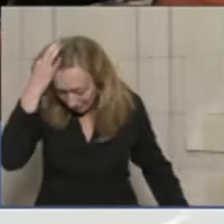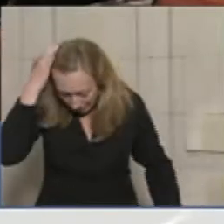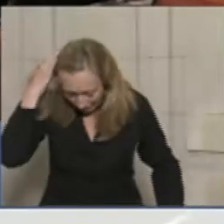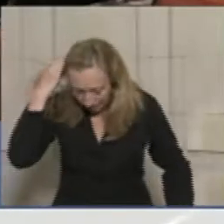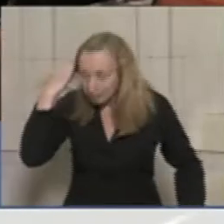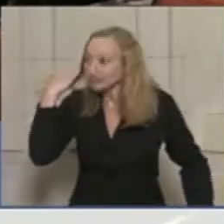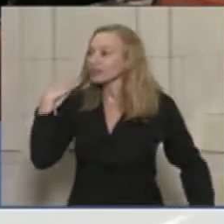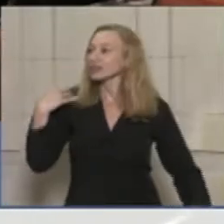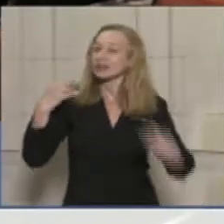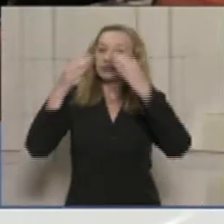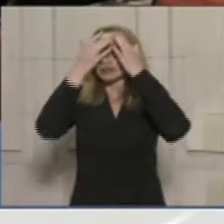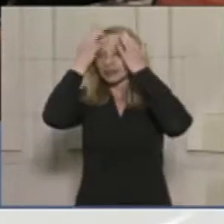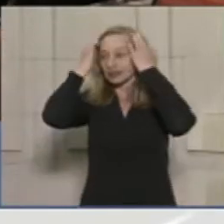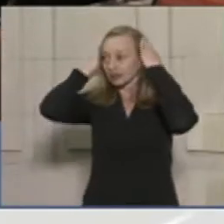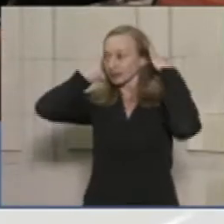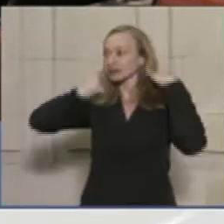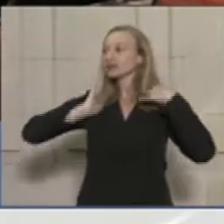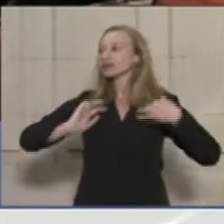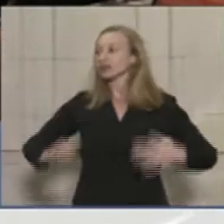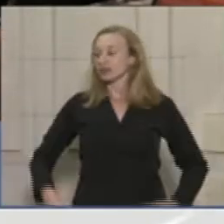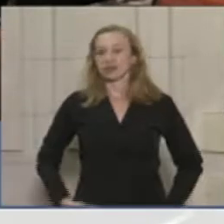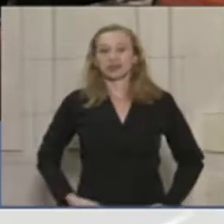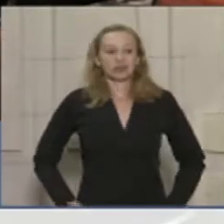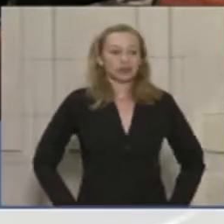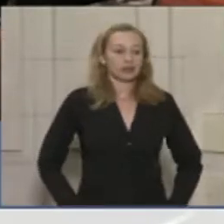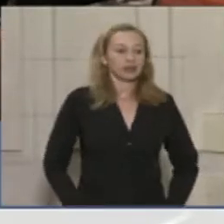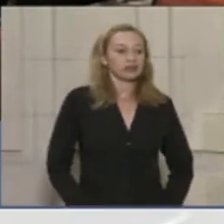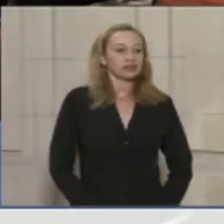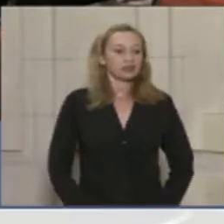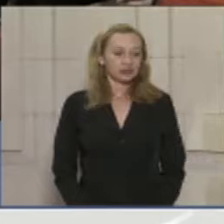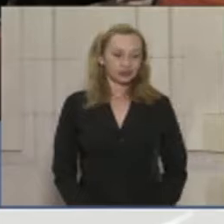Tornando a sessão, a presidência proclama o resultado